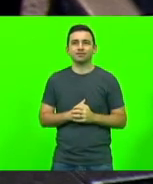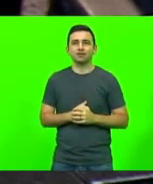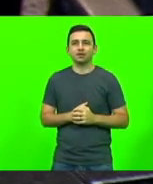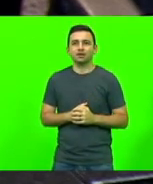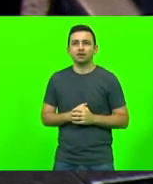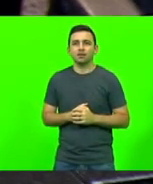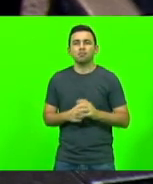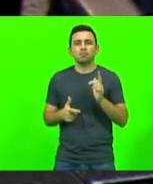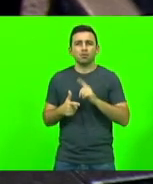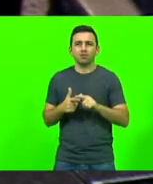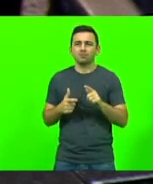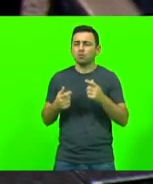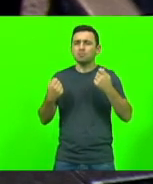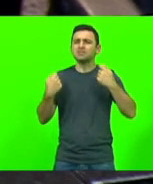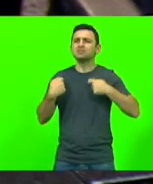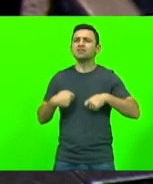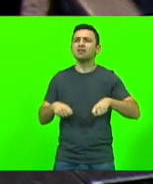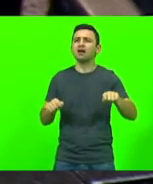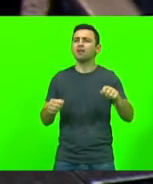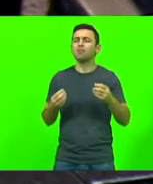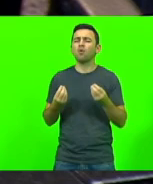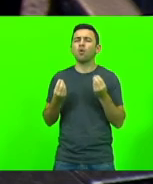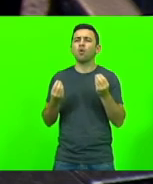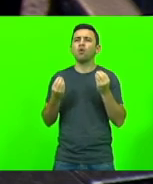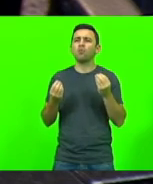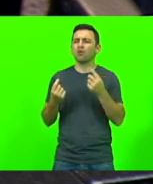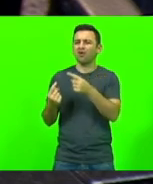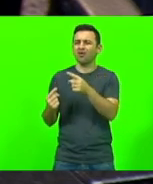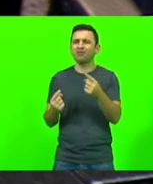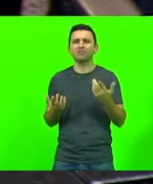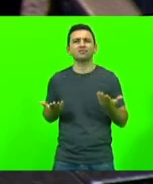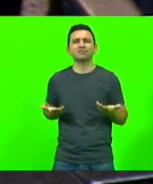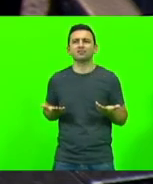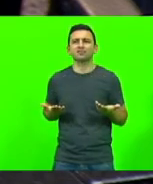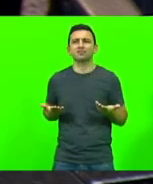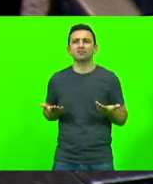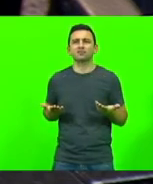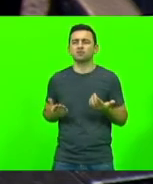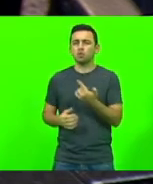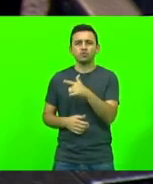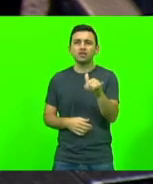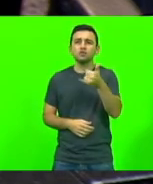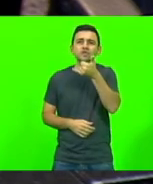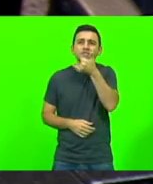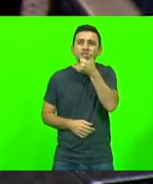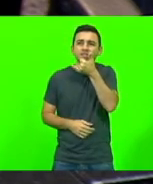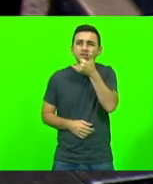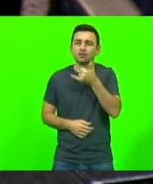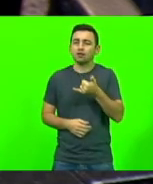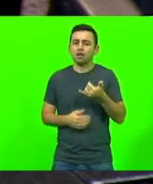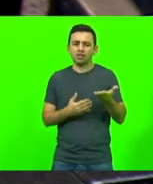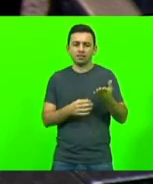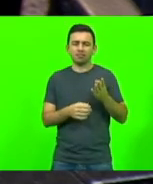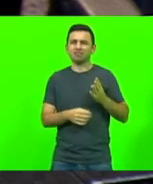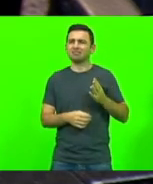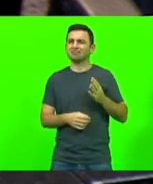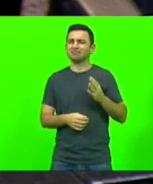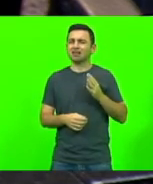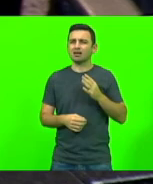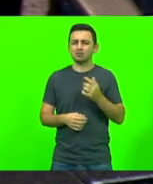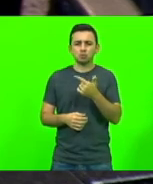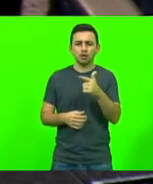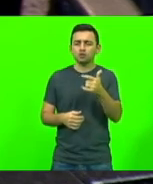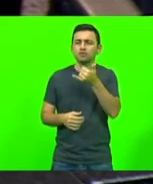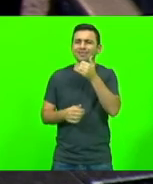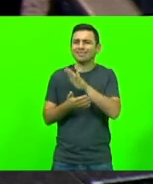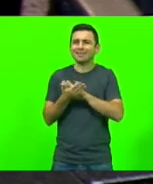forma desnecessária, insensata, sem justificativa técnica ou científica. Isso aqui